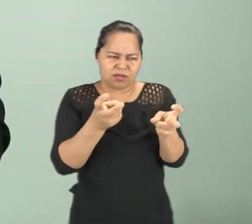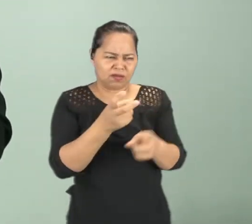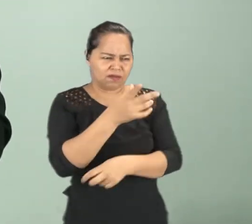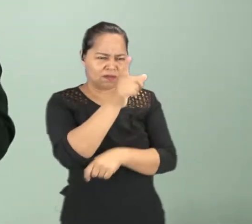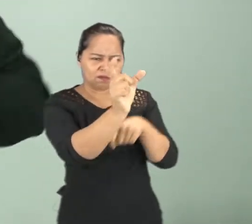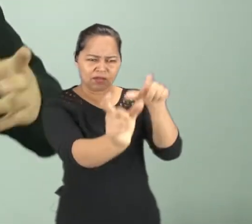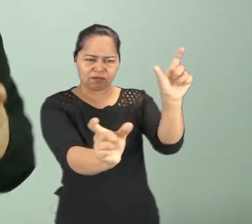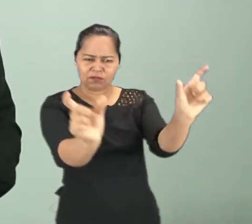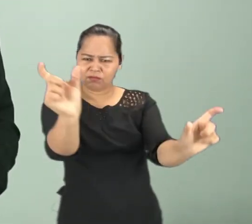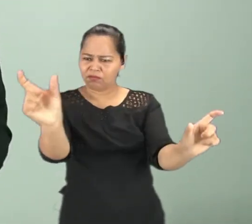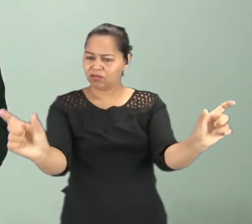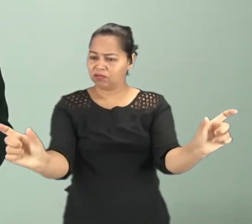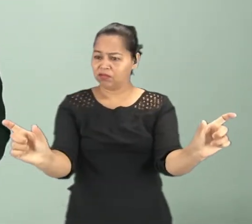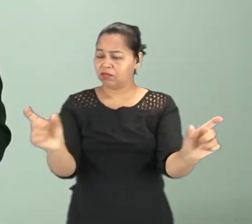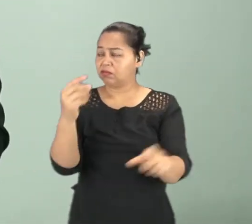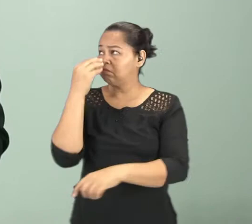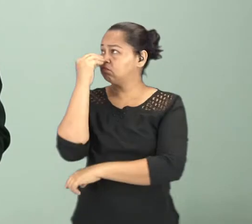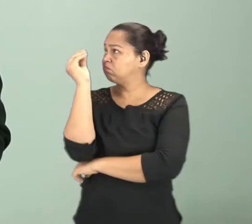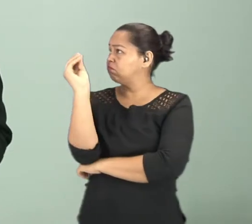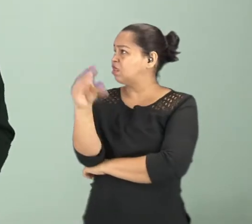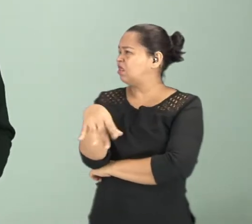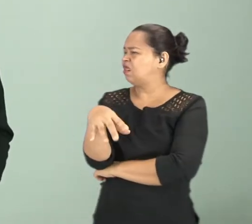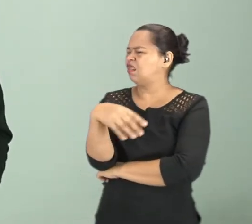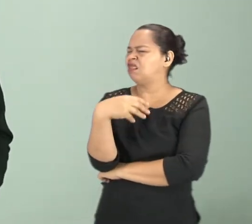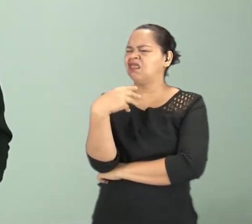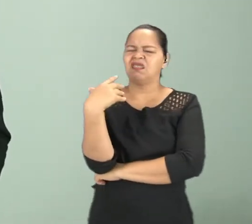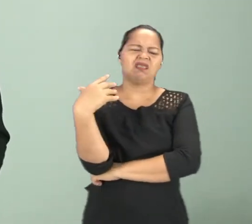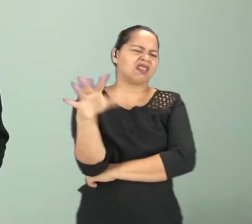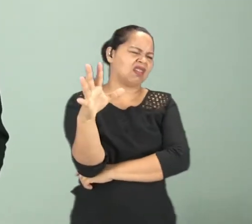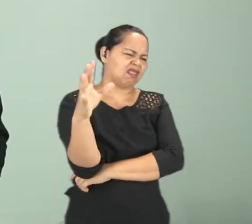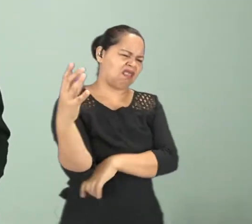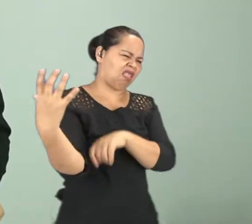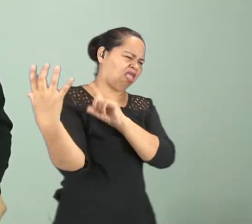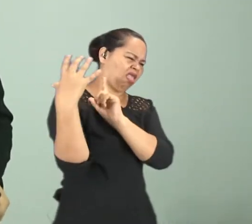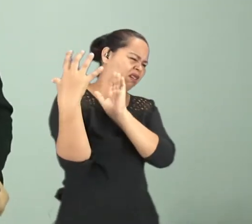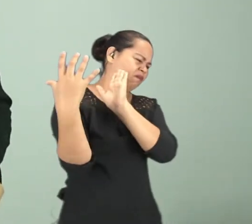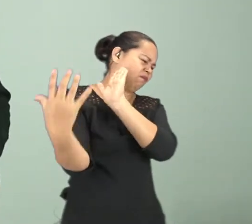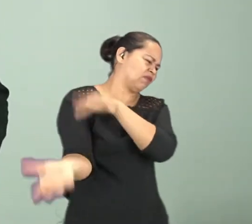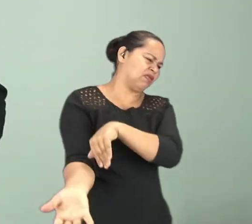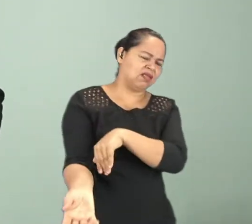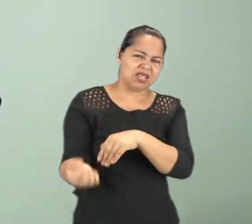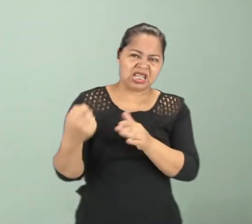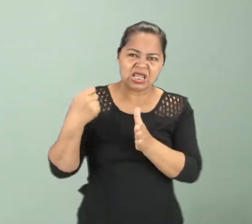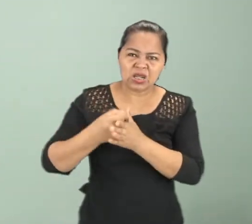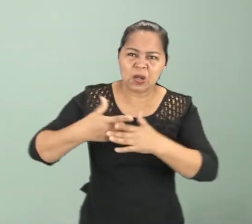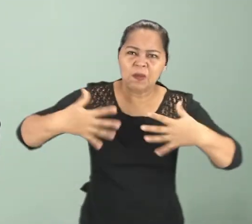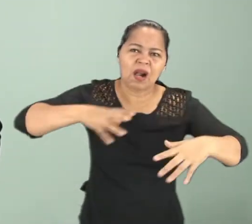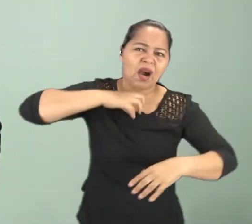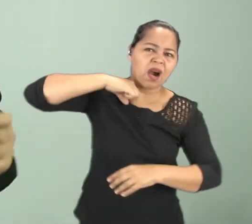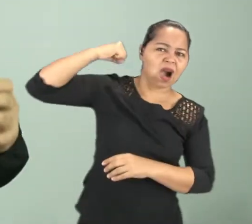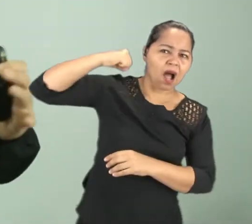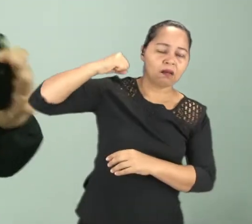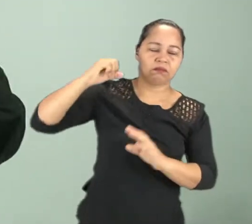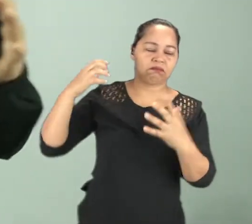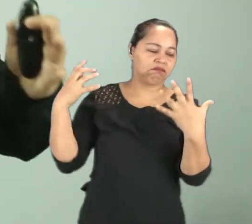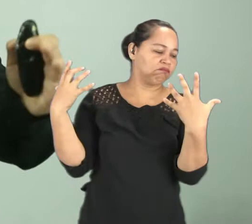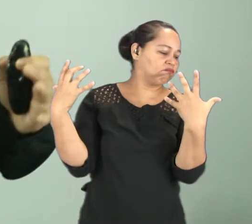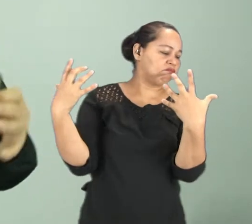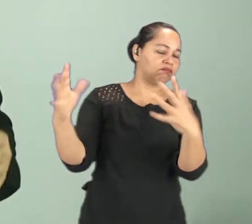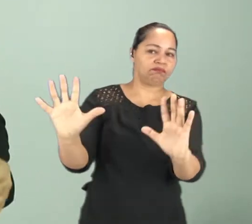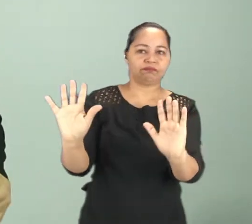pessoas que não estão muito interessadas nisso, que estão mais interessados e que seguem contramão a esses valores,